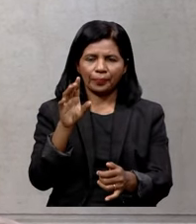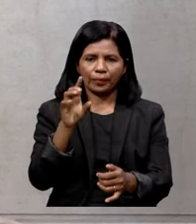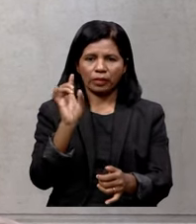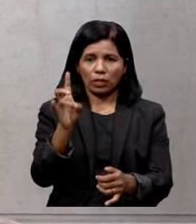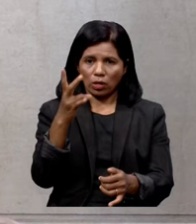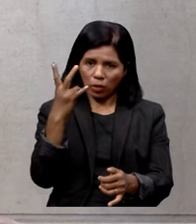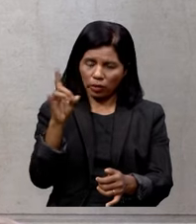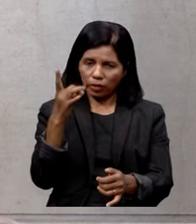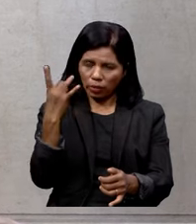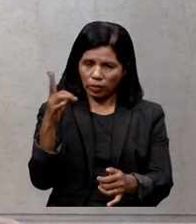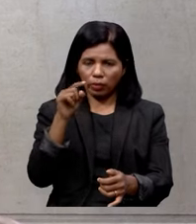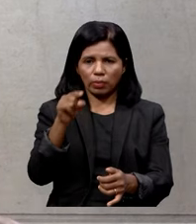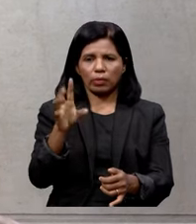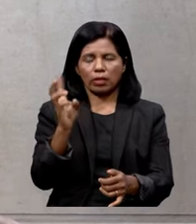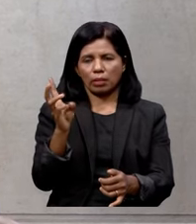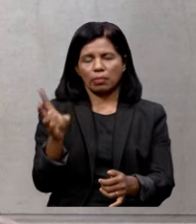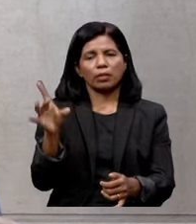18.68